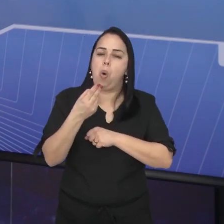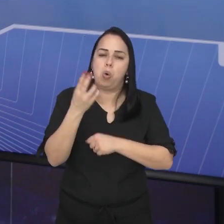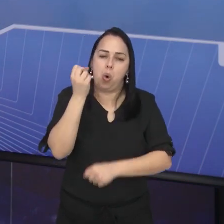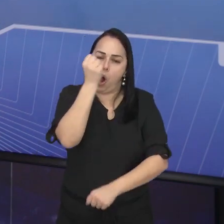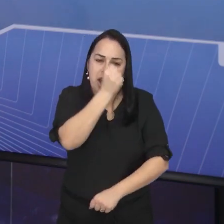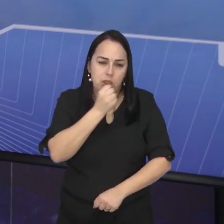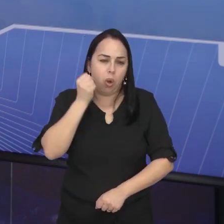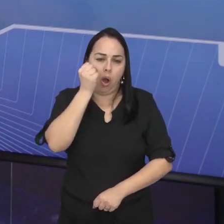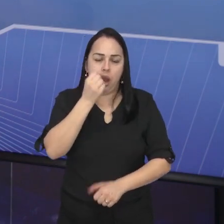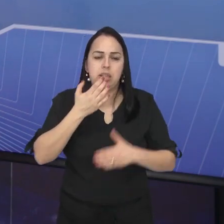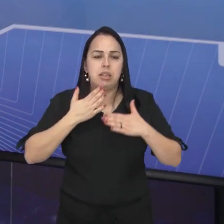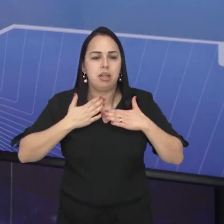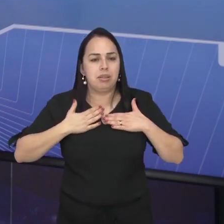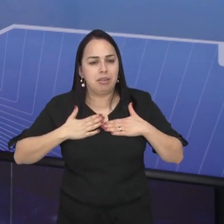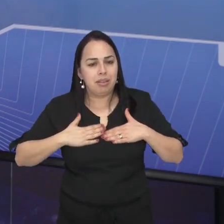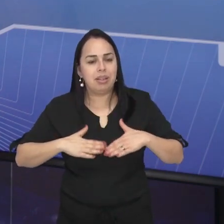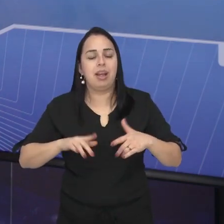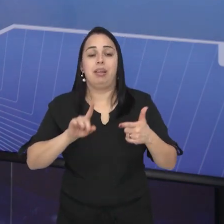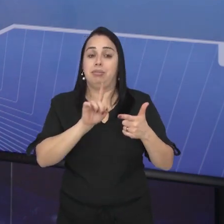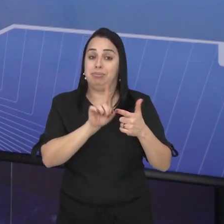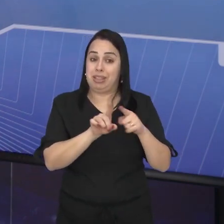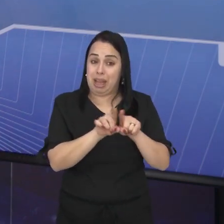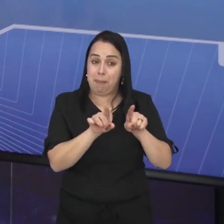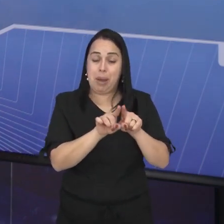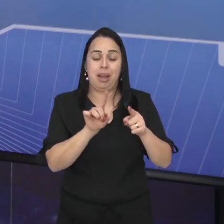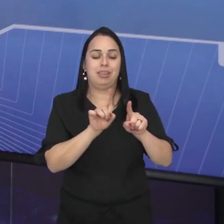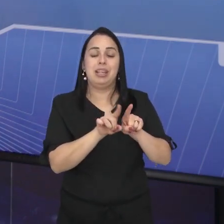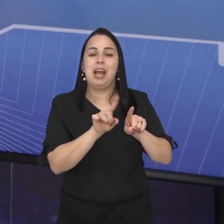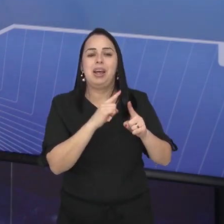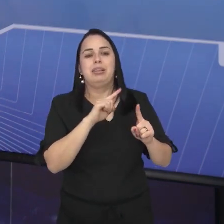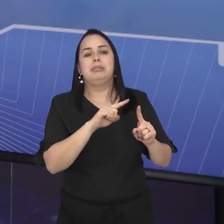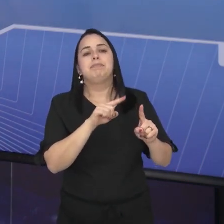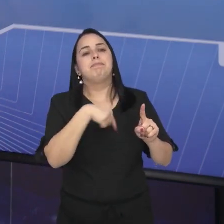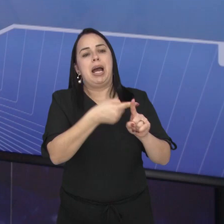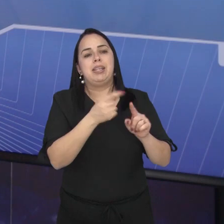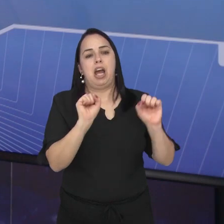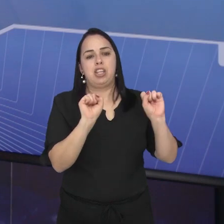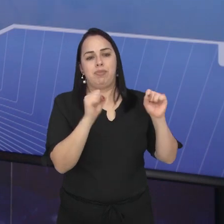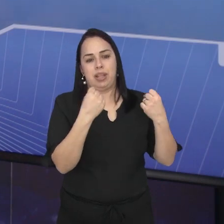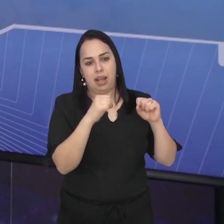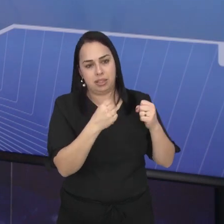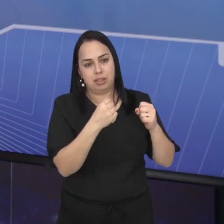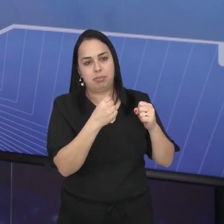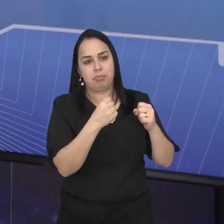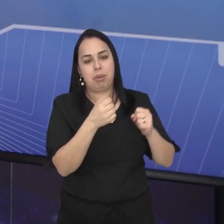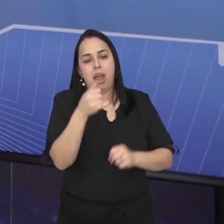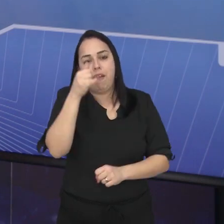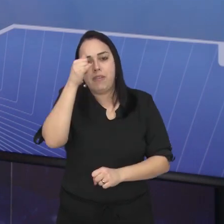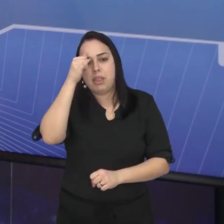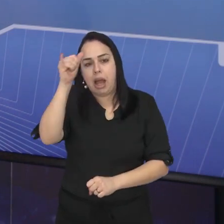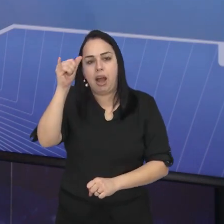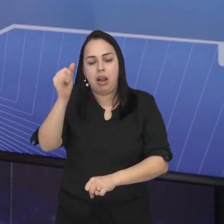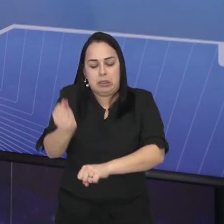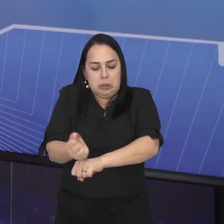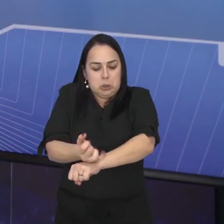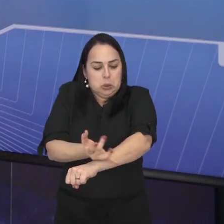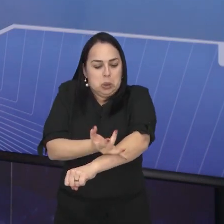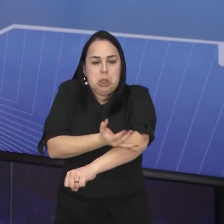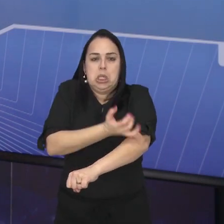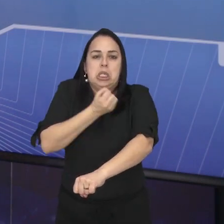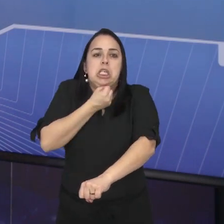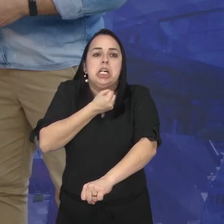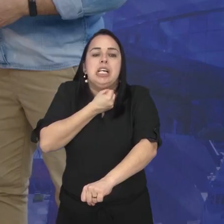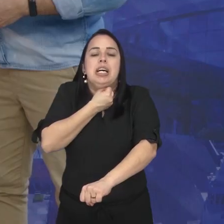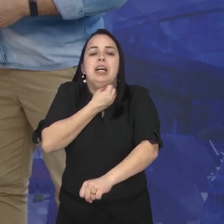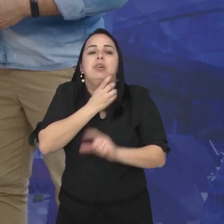6 horas, 8 horas, né? Então tem um descanso, uma atividade física, tudo isso vai contribuir para que essa pessoa saia desse esgotamento